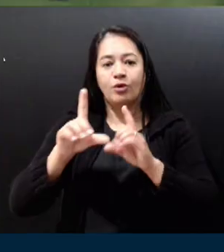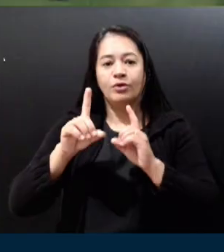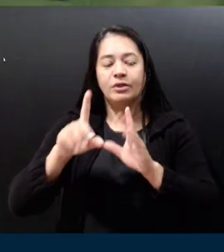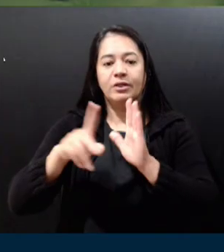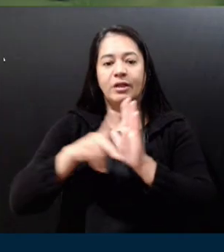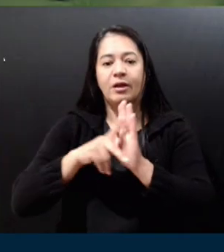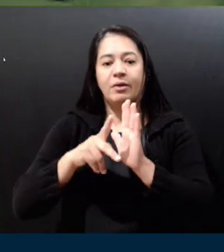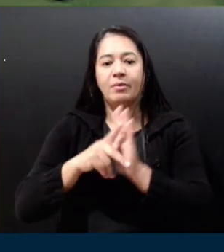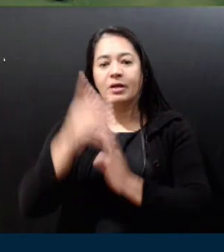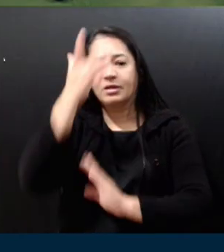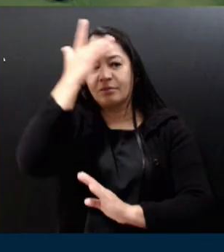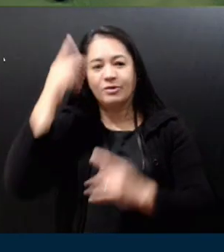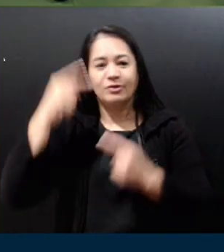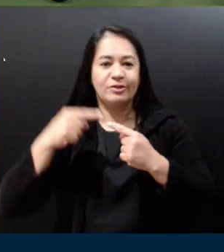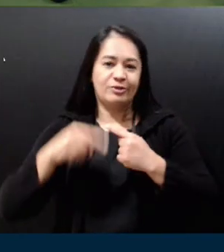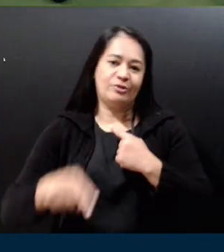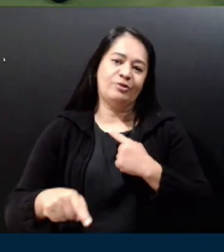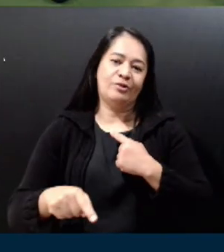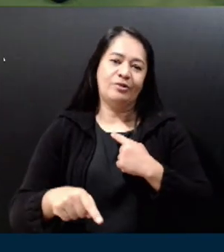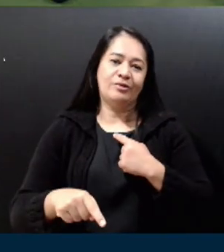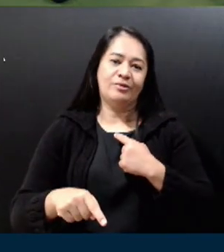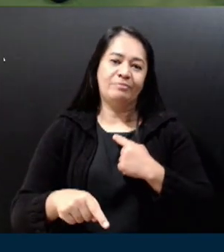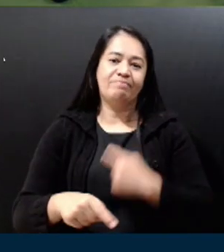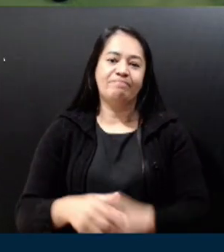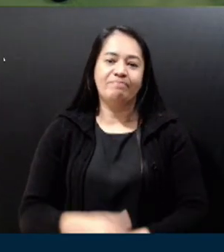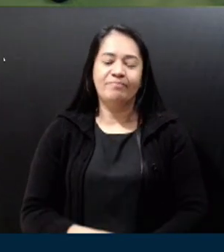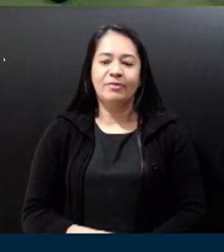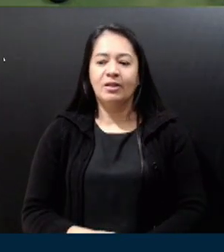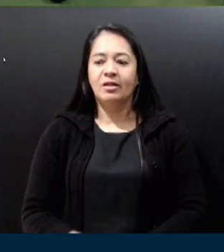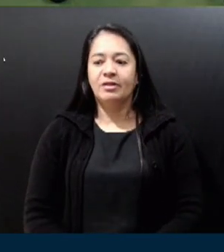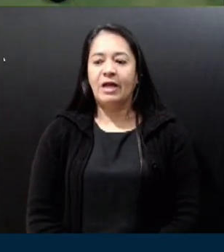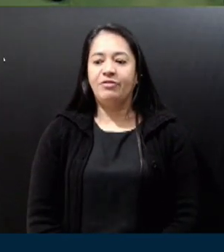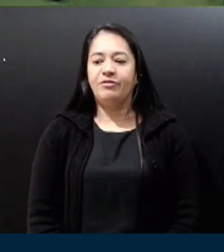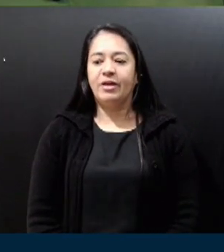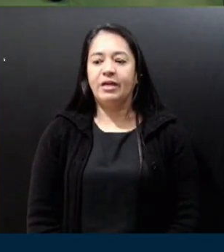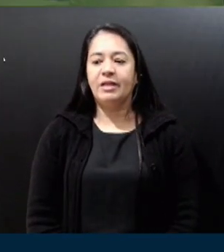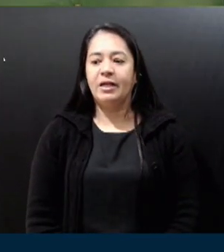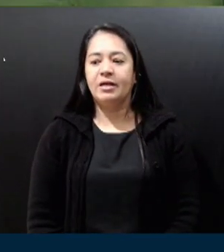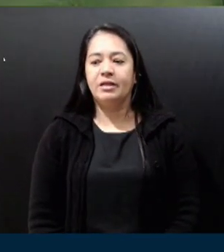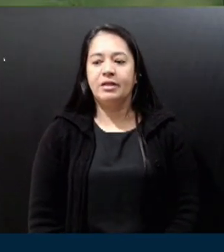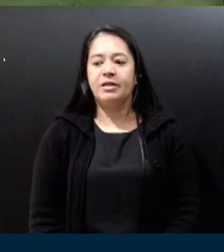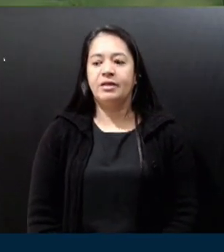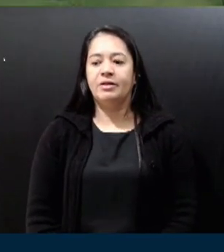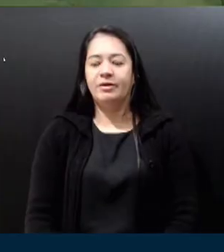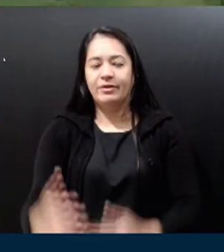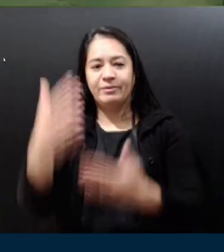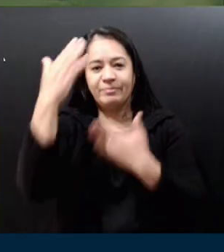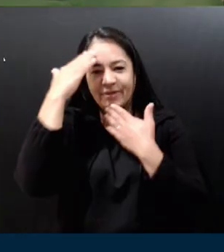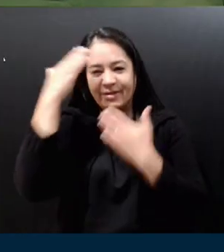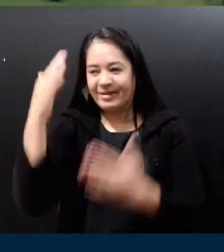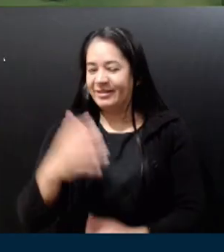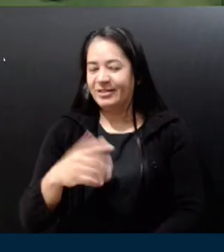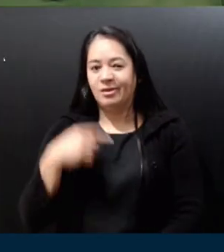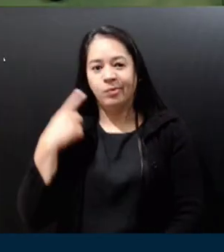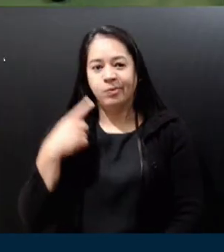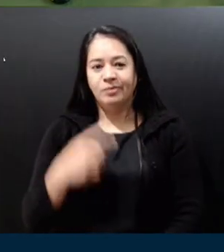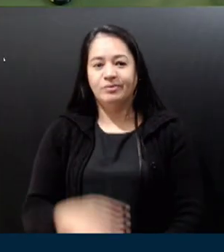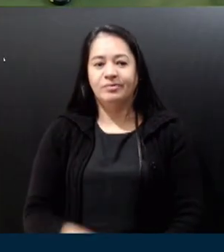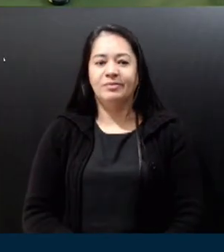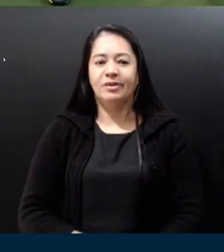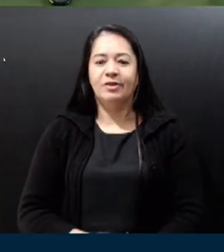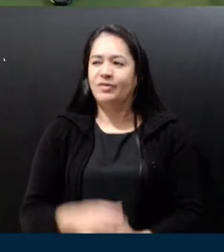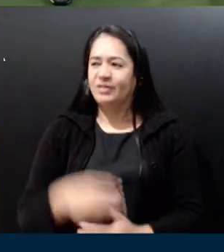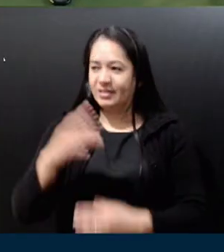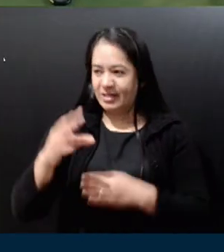Muito bem, doutor. Aninha, abraço para você. Quer comentar um pouquinho sobre a fala do doutor e também a pergunta da